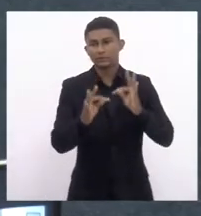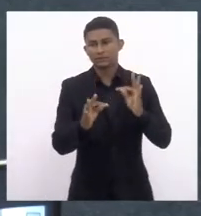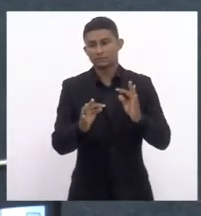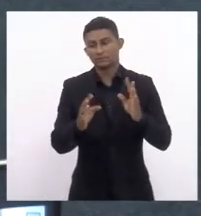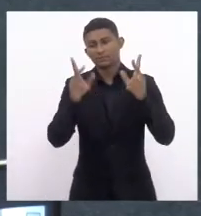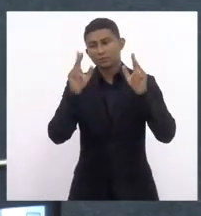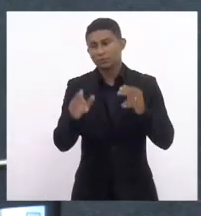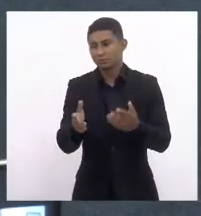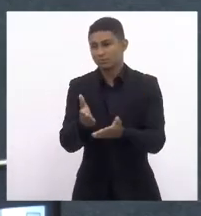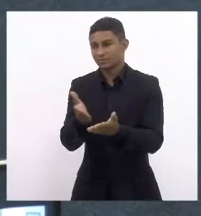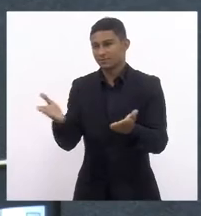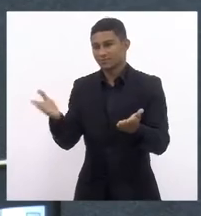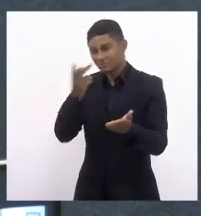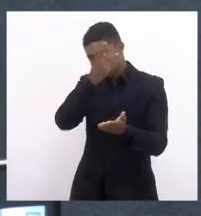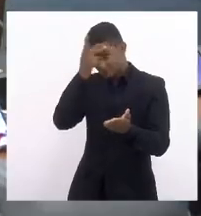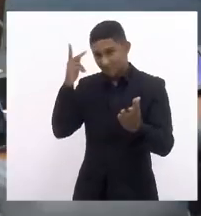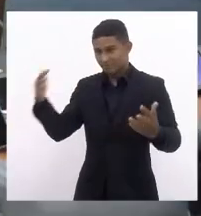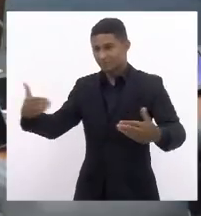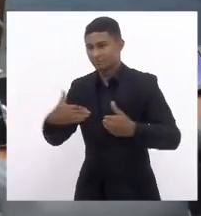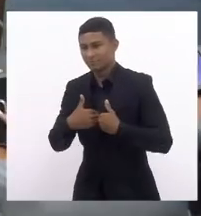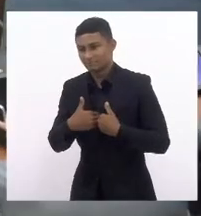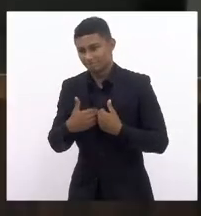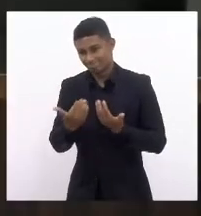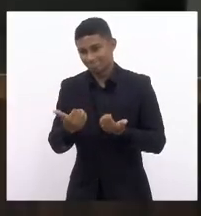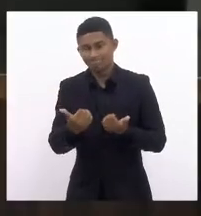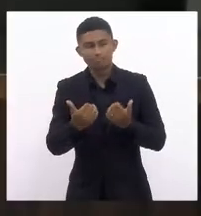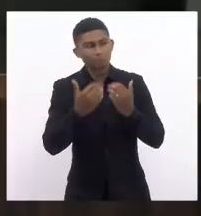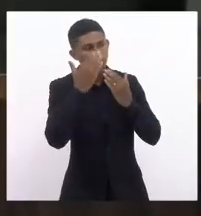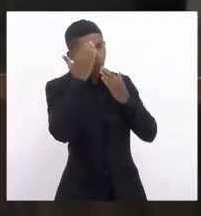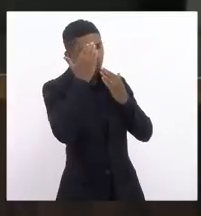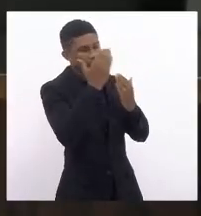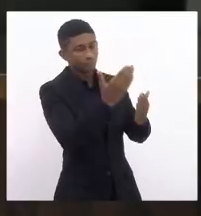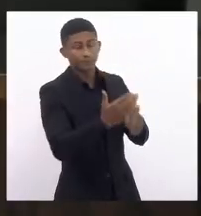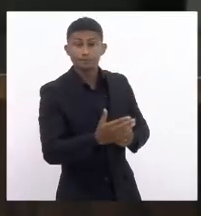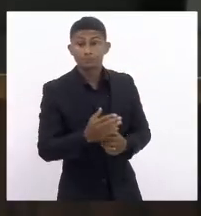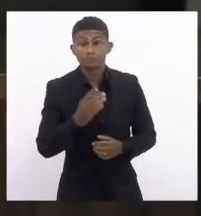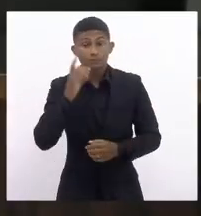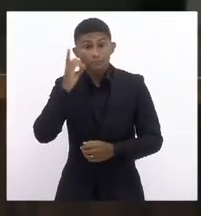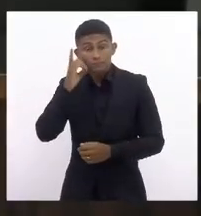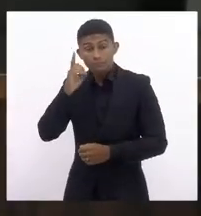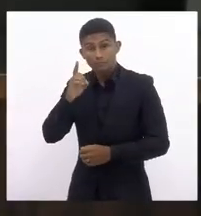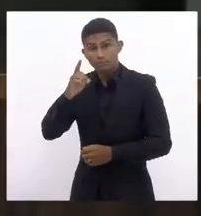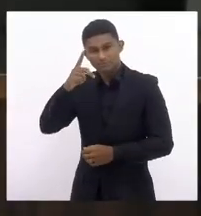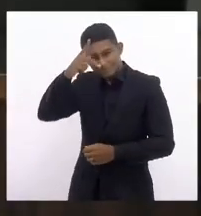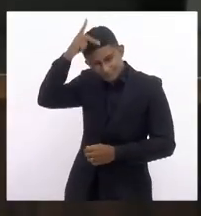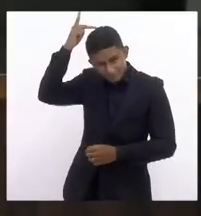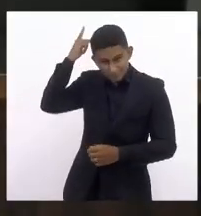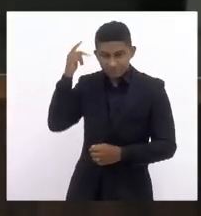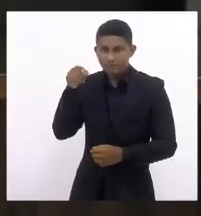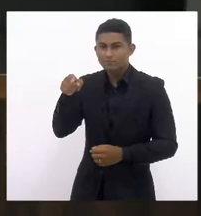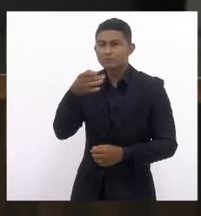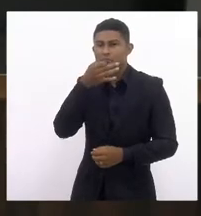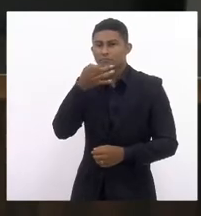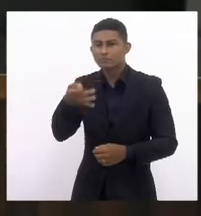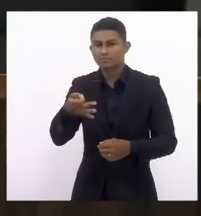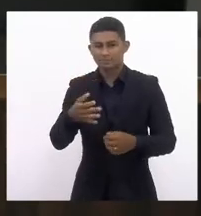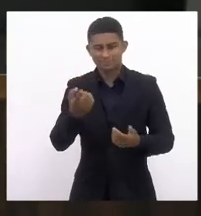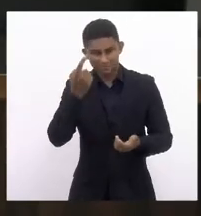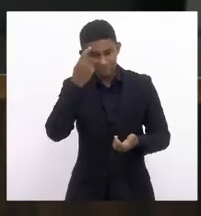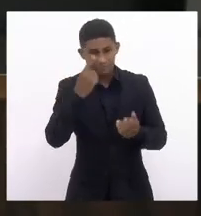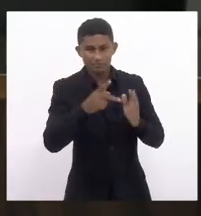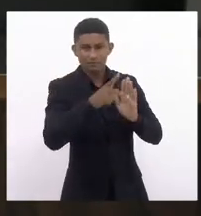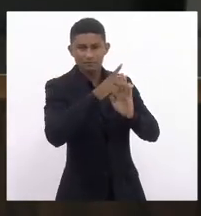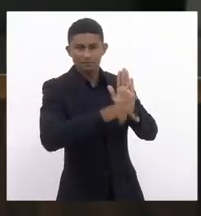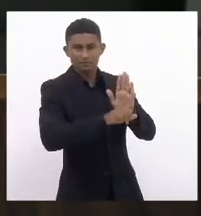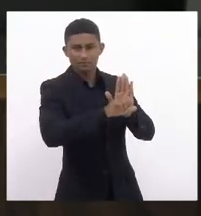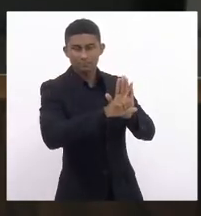com autismo. Muito obrigada, presidente. Ok. Deputado Luiz Paulo, para emitir parecer sobre o projeto de lei